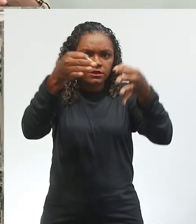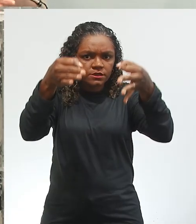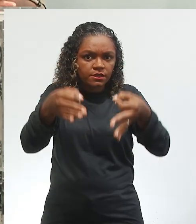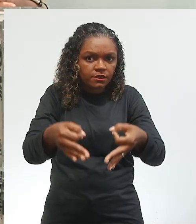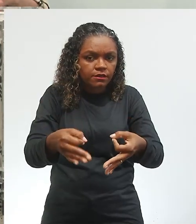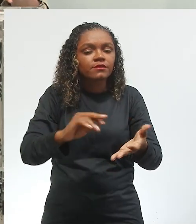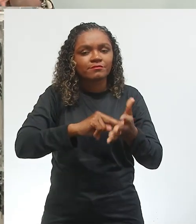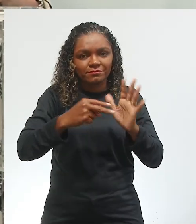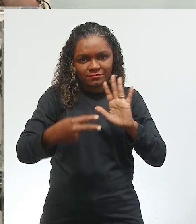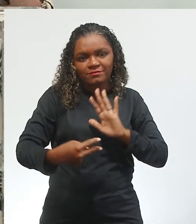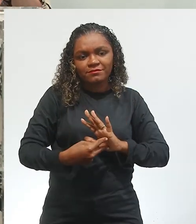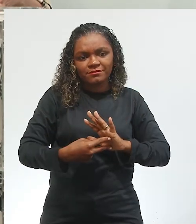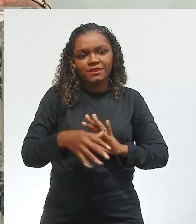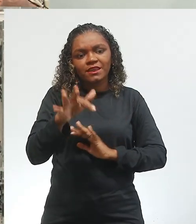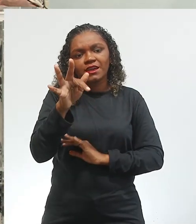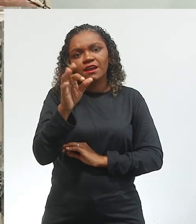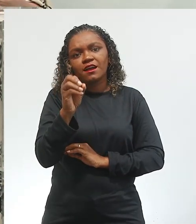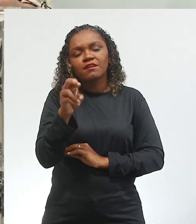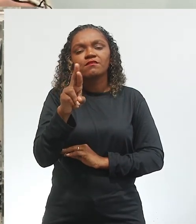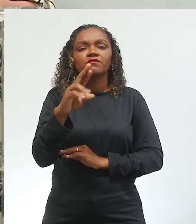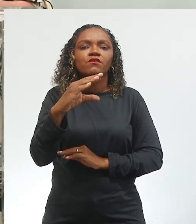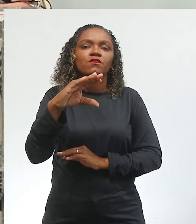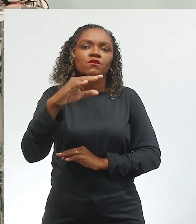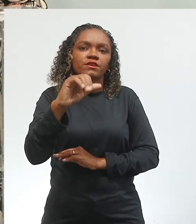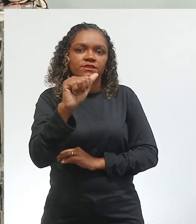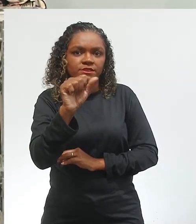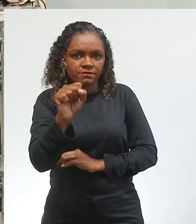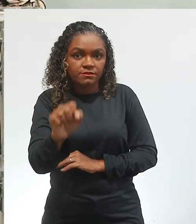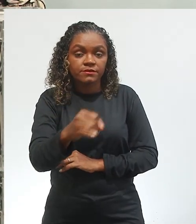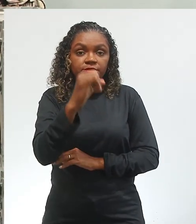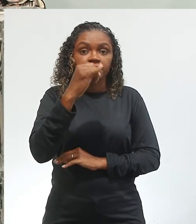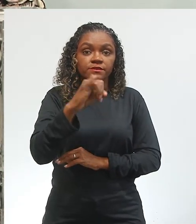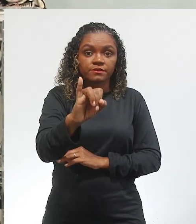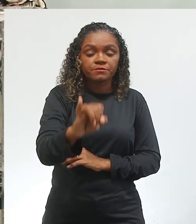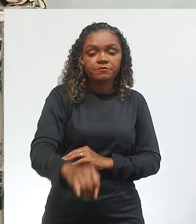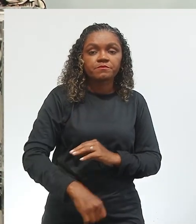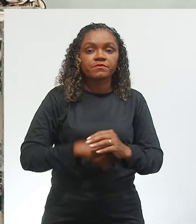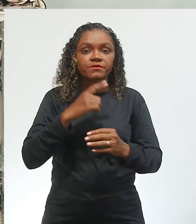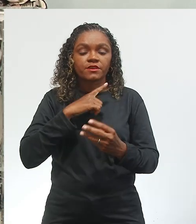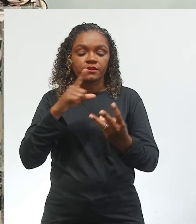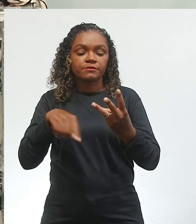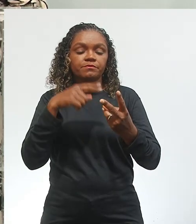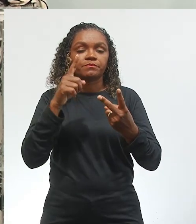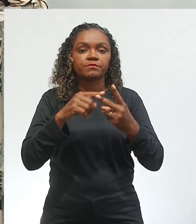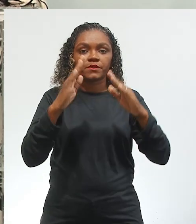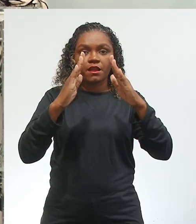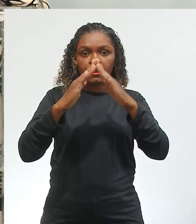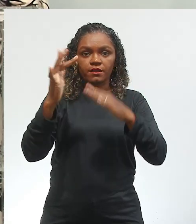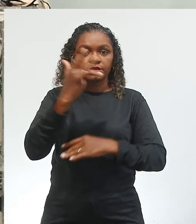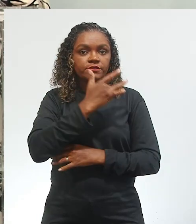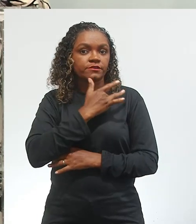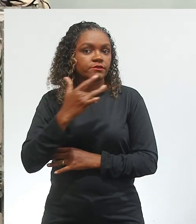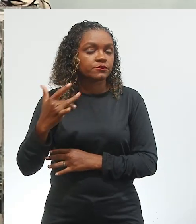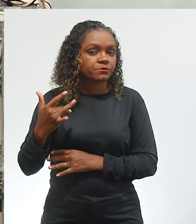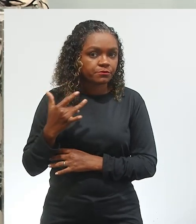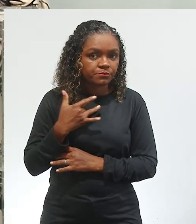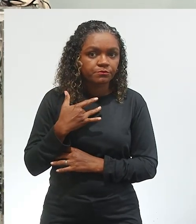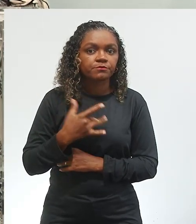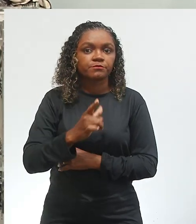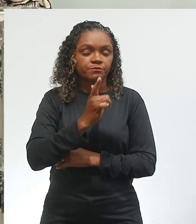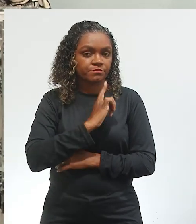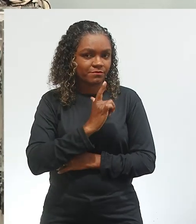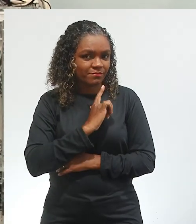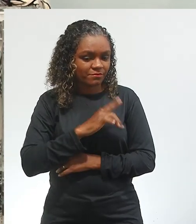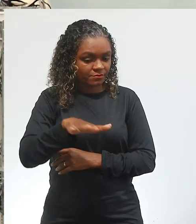nos locais corretos, então isso é uma força, né? Se nós temos os postos de